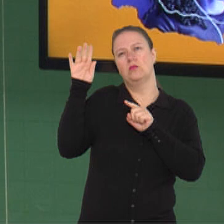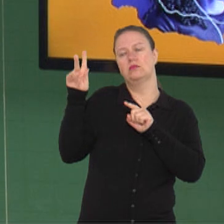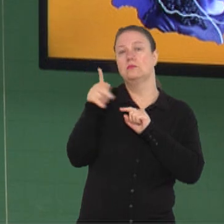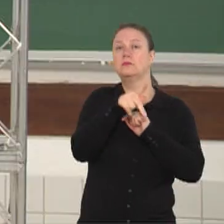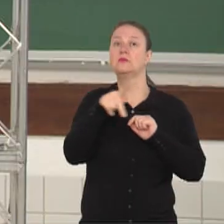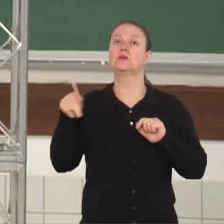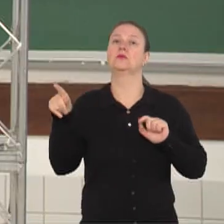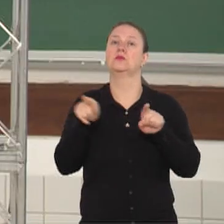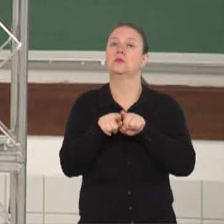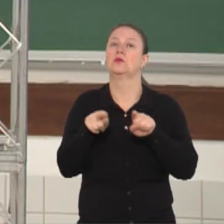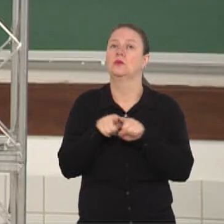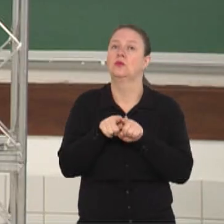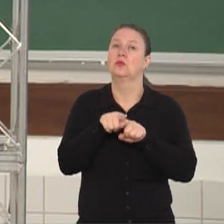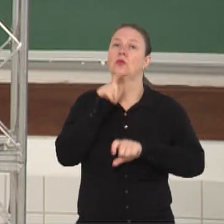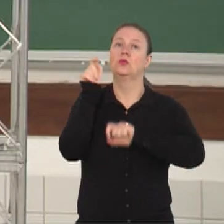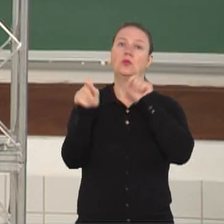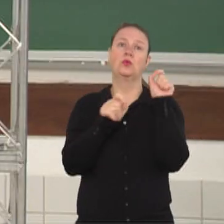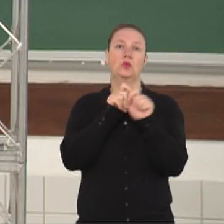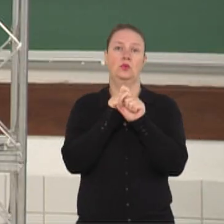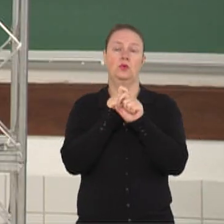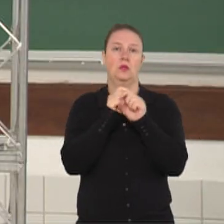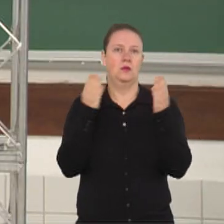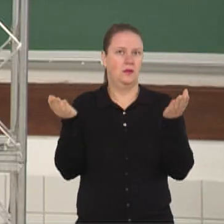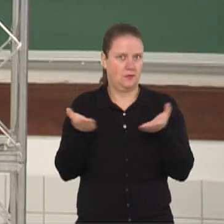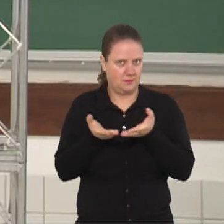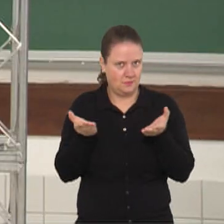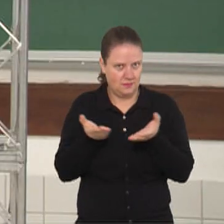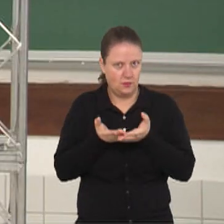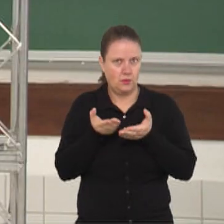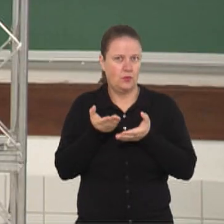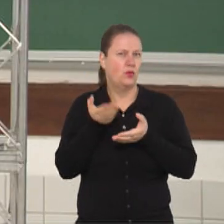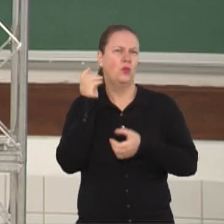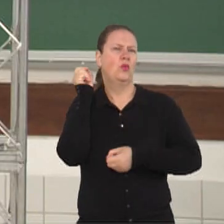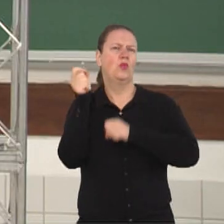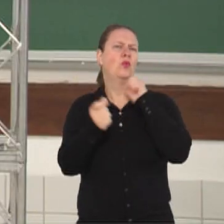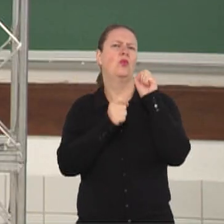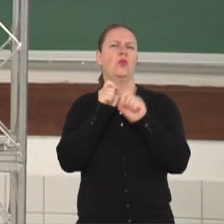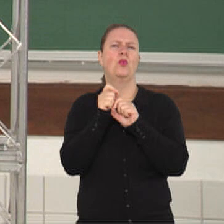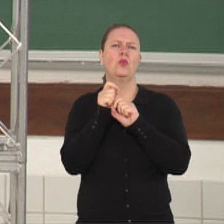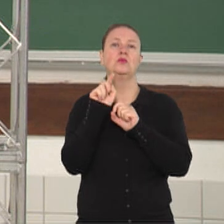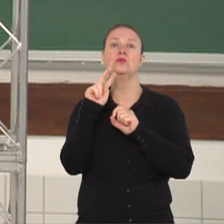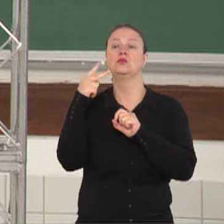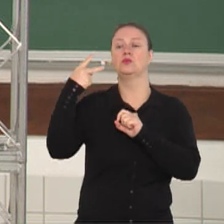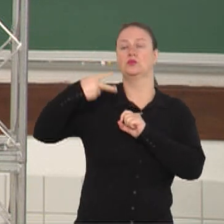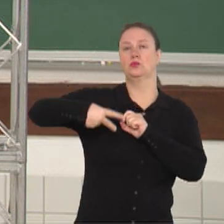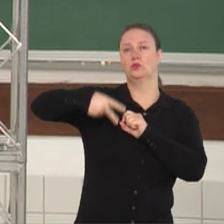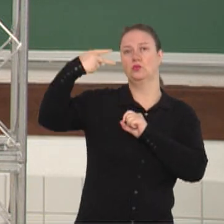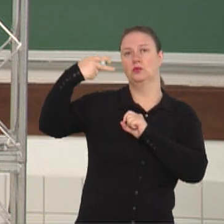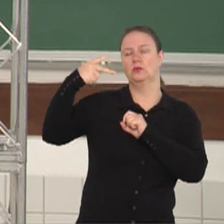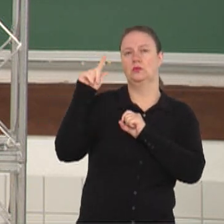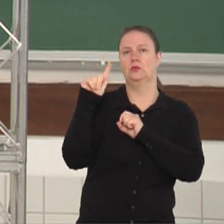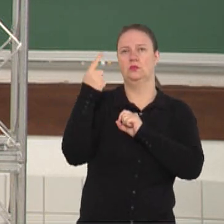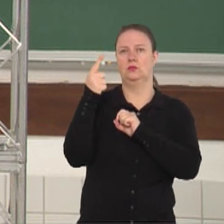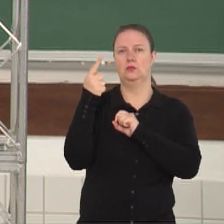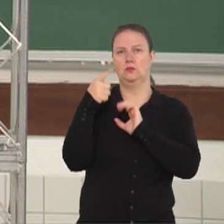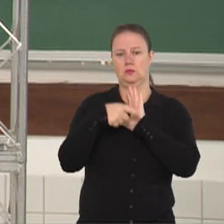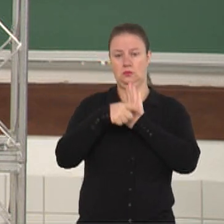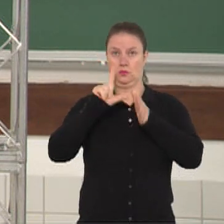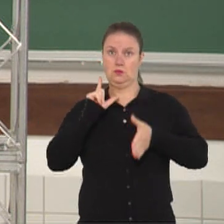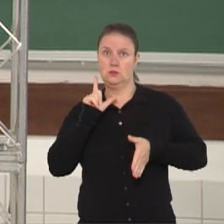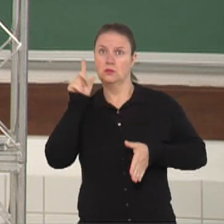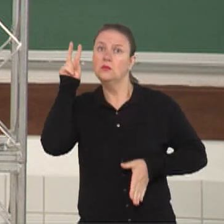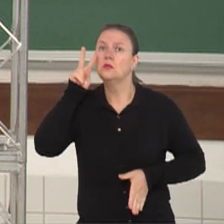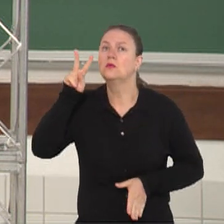nessa aula a gente vai falar de função quadrática, da função do segundo grau. Mas antes, não